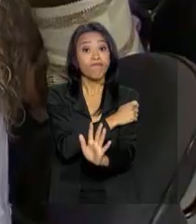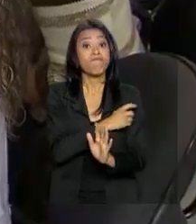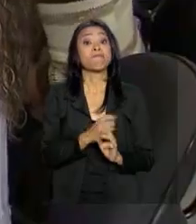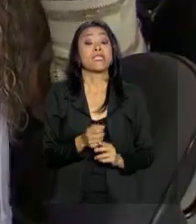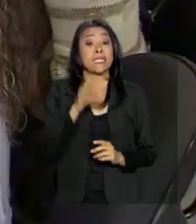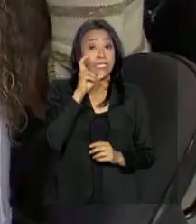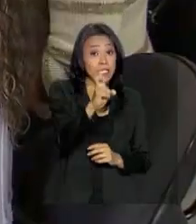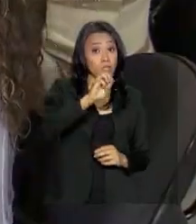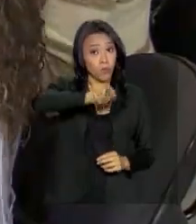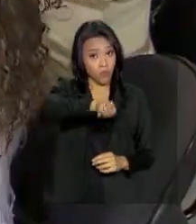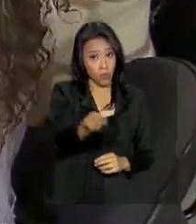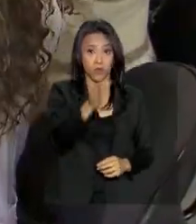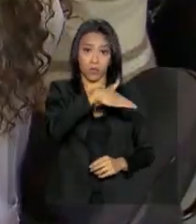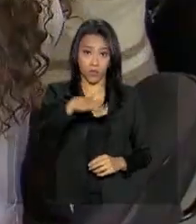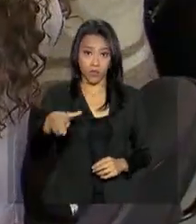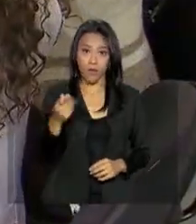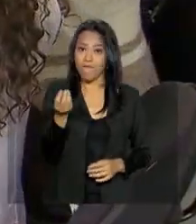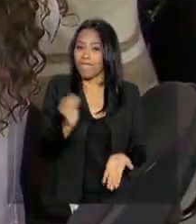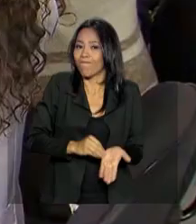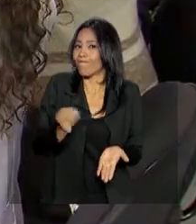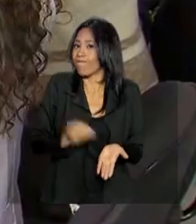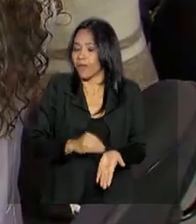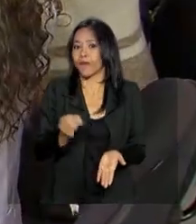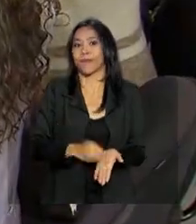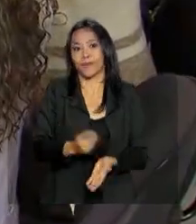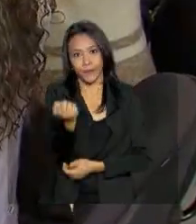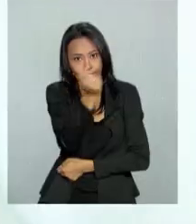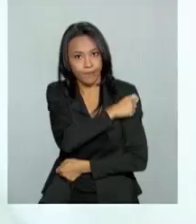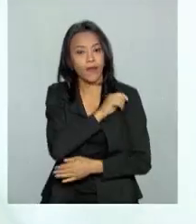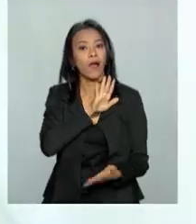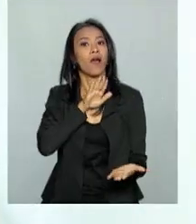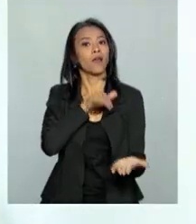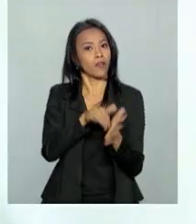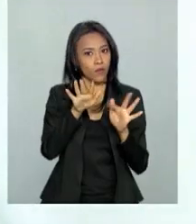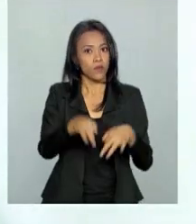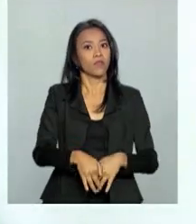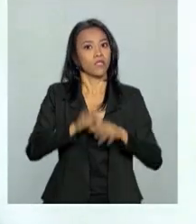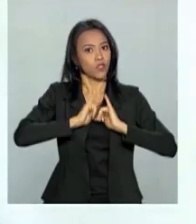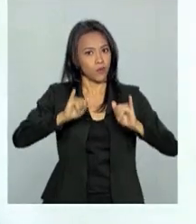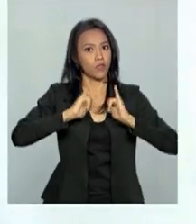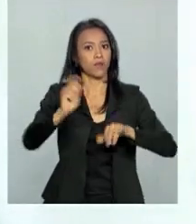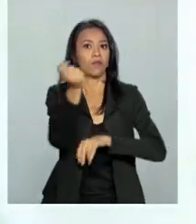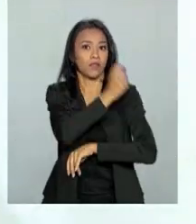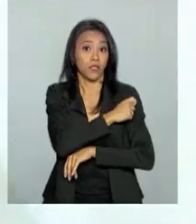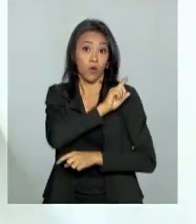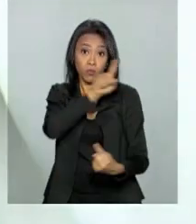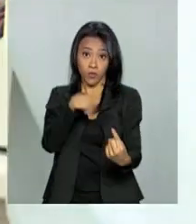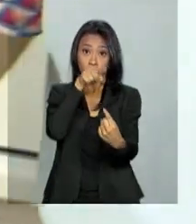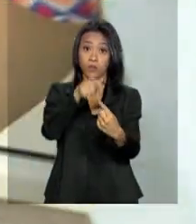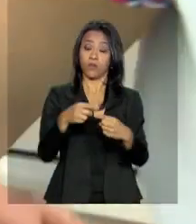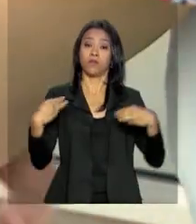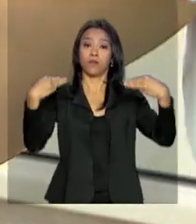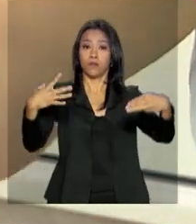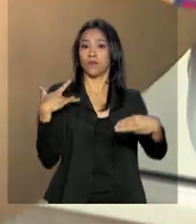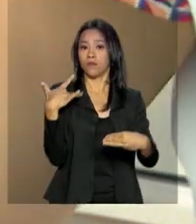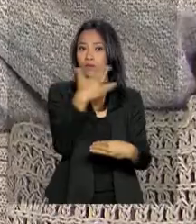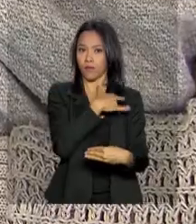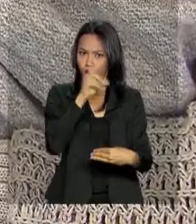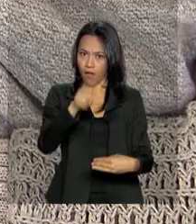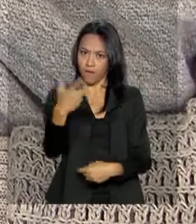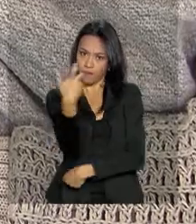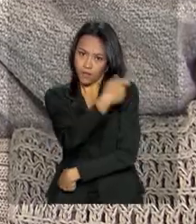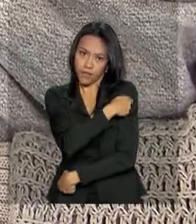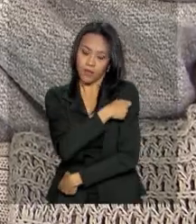de 5 milhões de crianças ainda precisam ser vacinadas até o final da campanha a meta do ministério da saúde é vacinar pelo